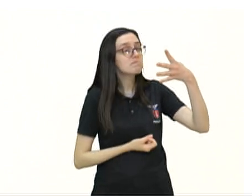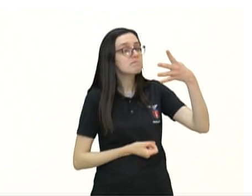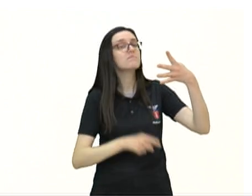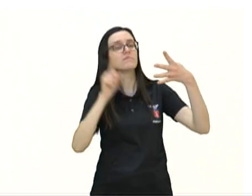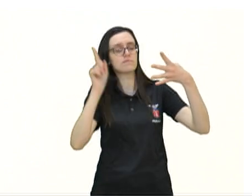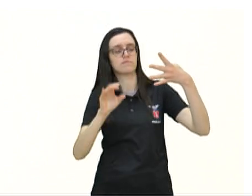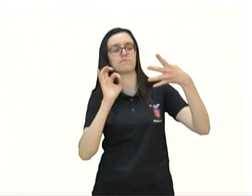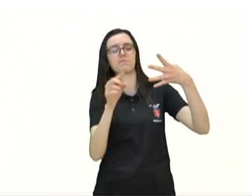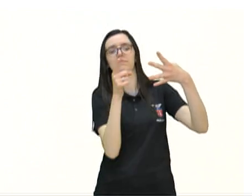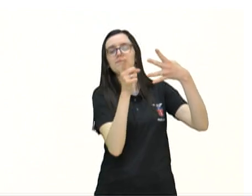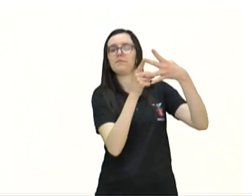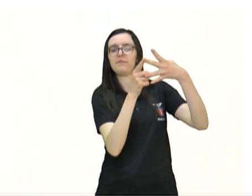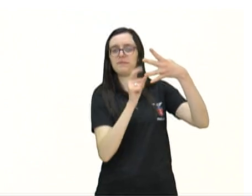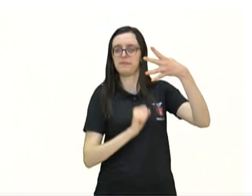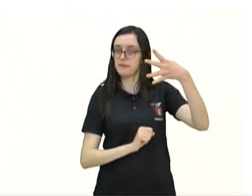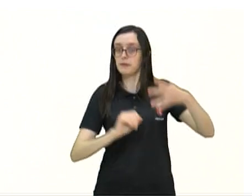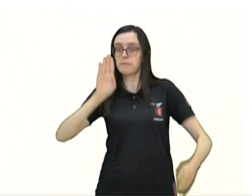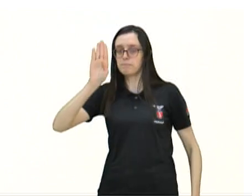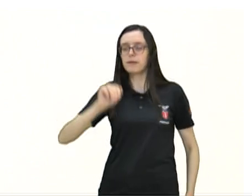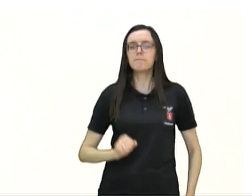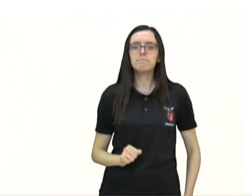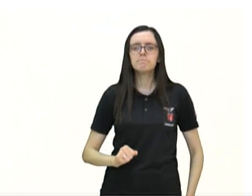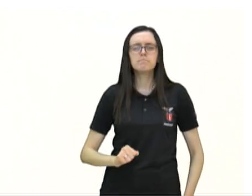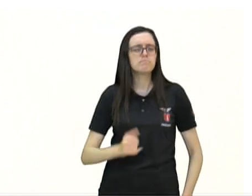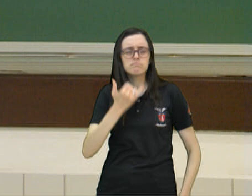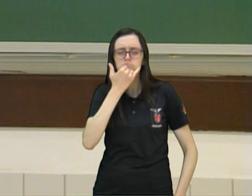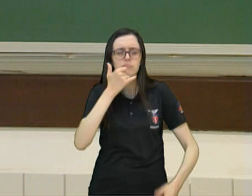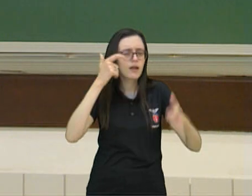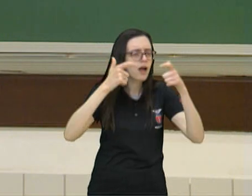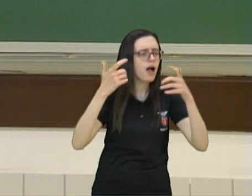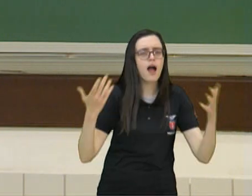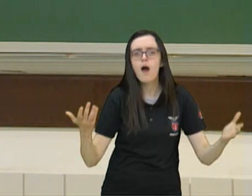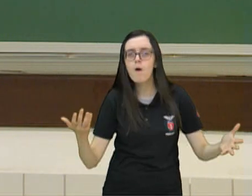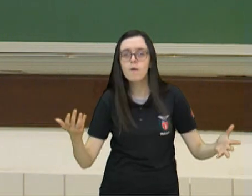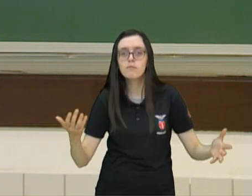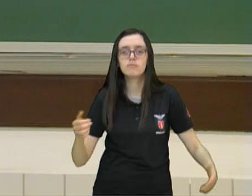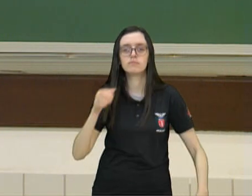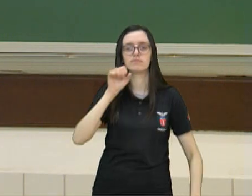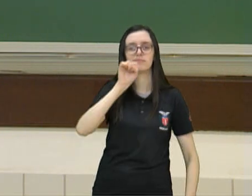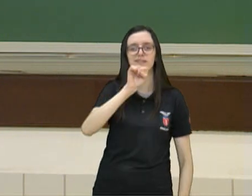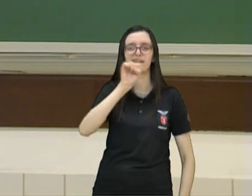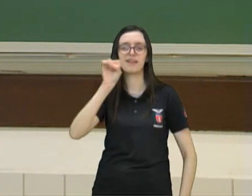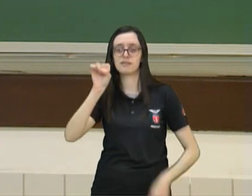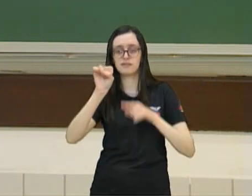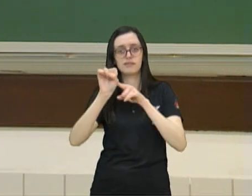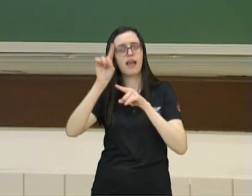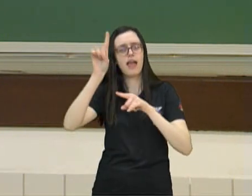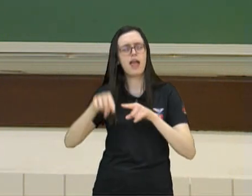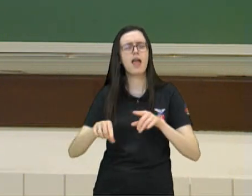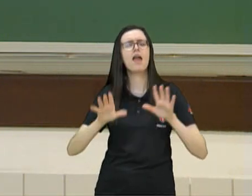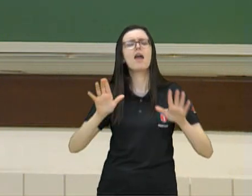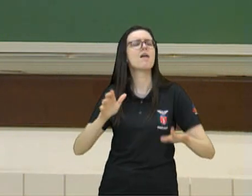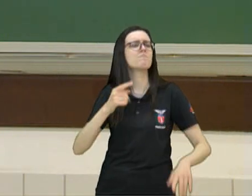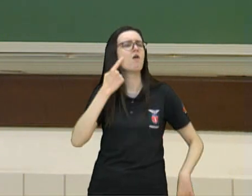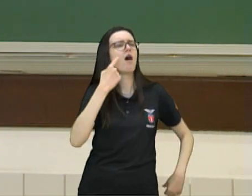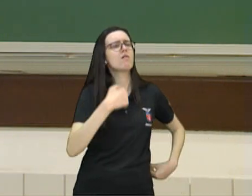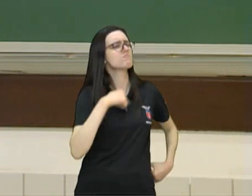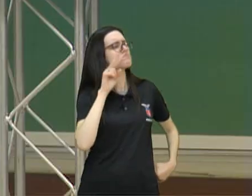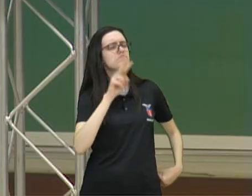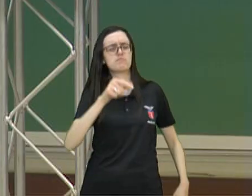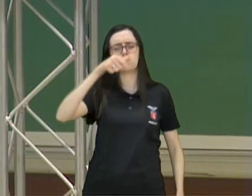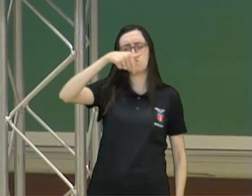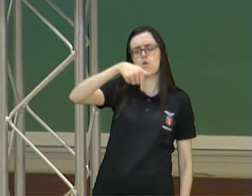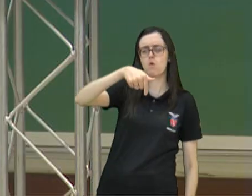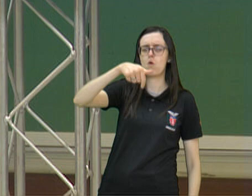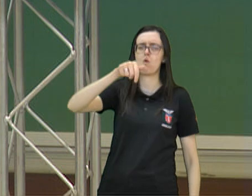Tenho em expressão. Onde está o dígrafo, professor? Aqui nos dois S's. Mas esse Q e esse U, ele também